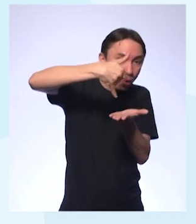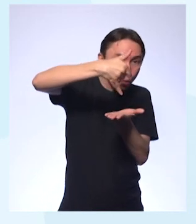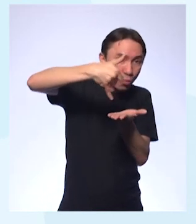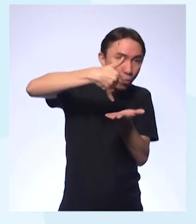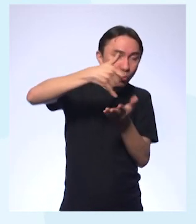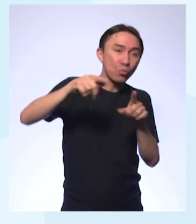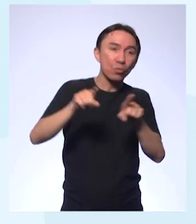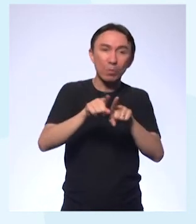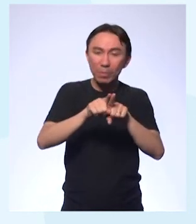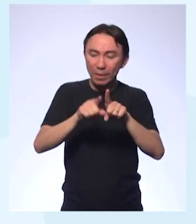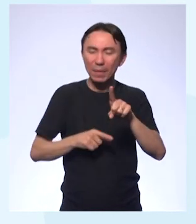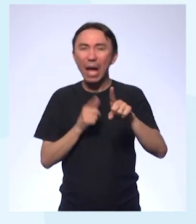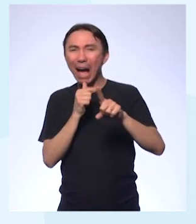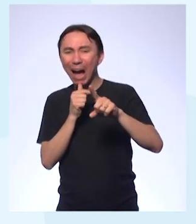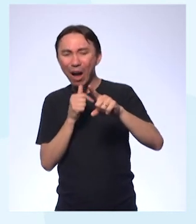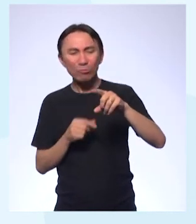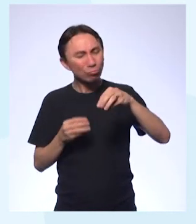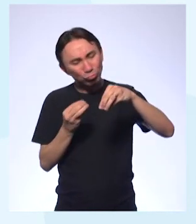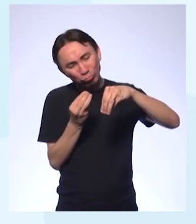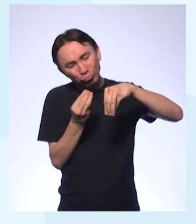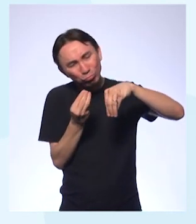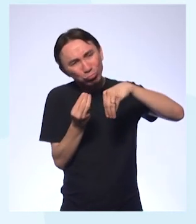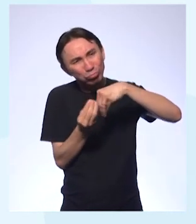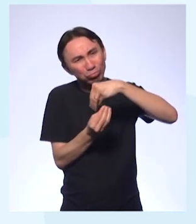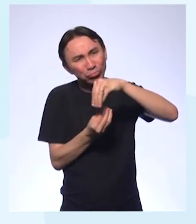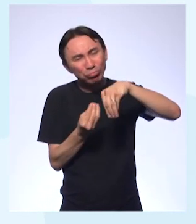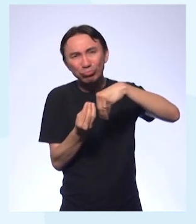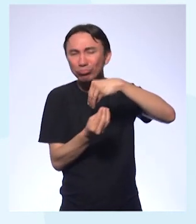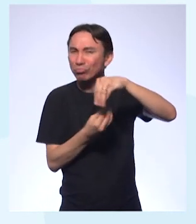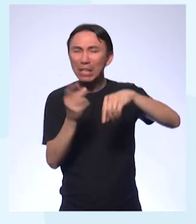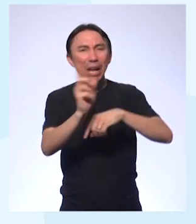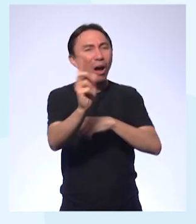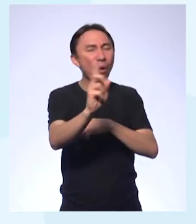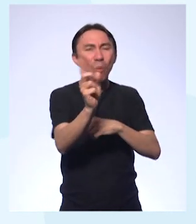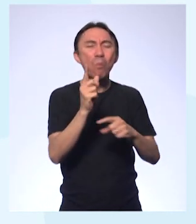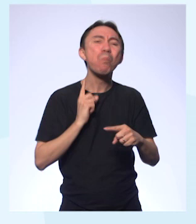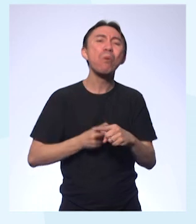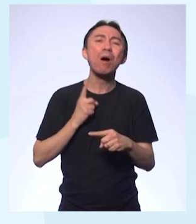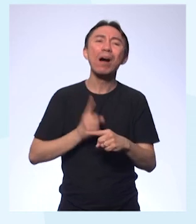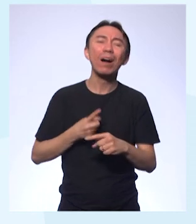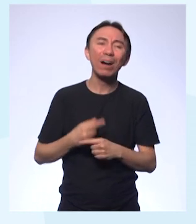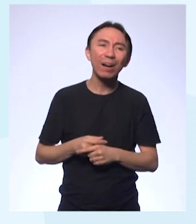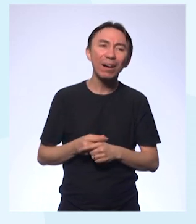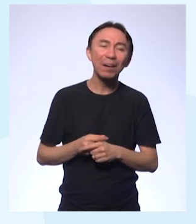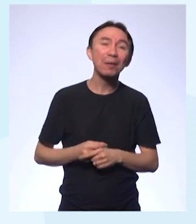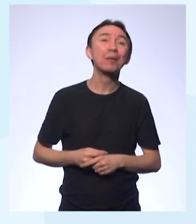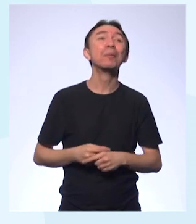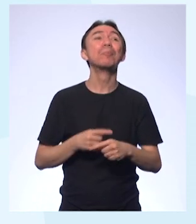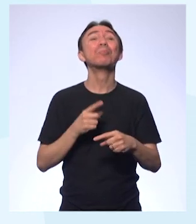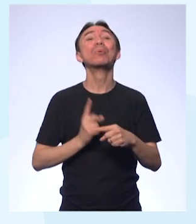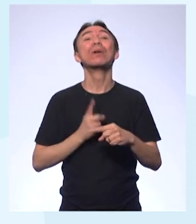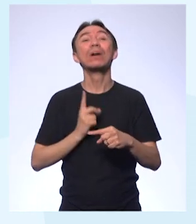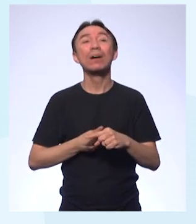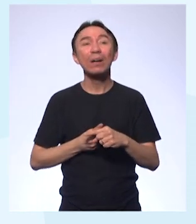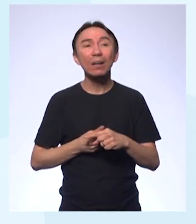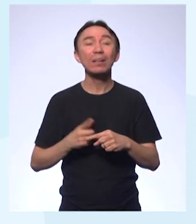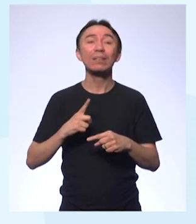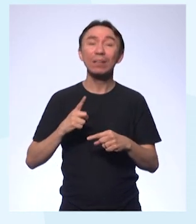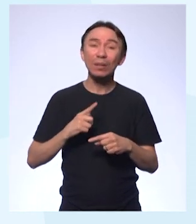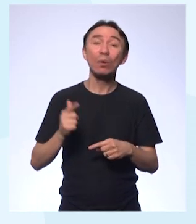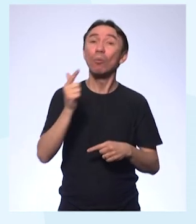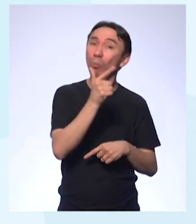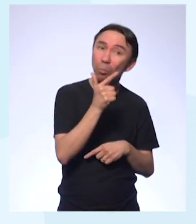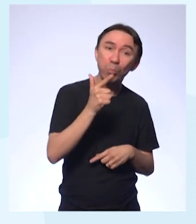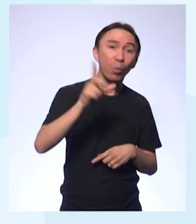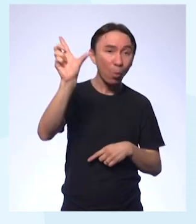Por que ela não se mistura nem após o momento da agitação? Porque aqui eu tenho um outro fator aqui que